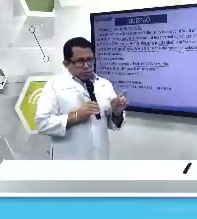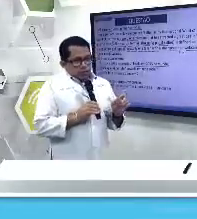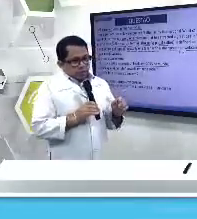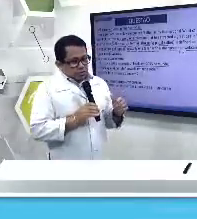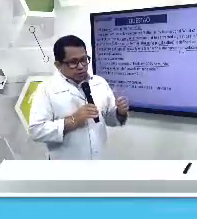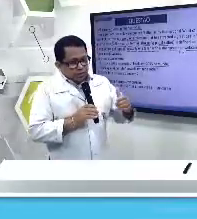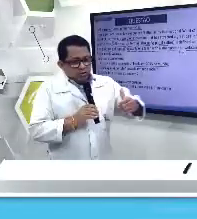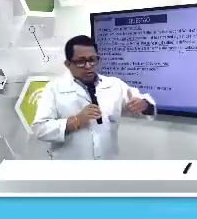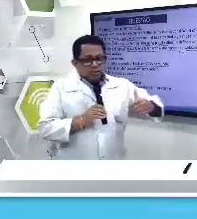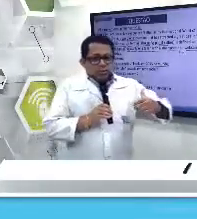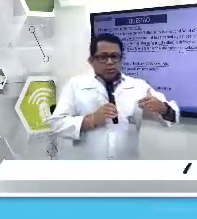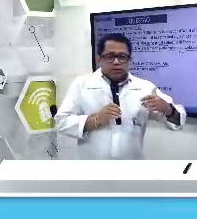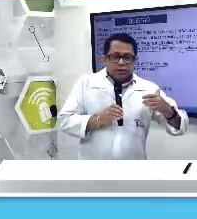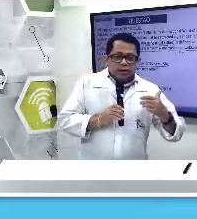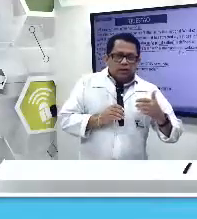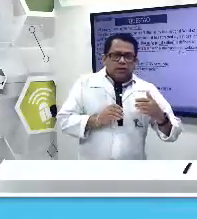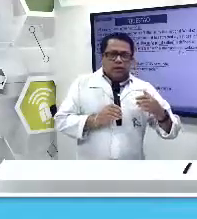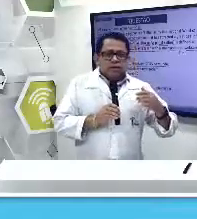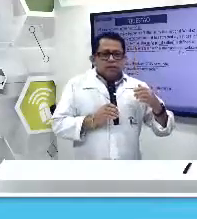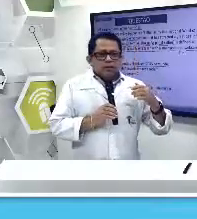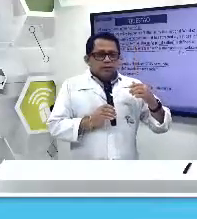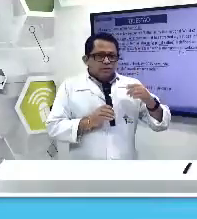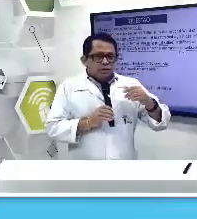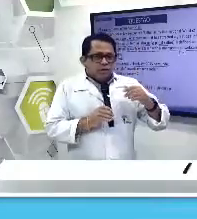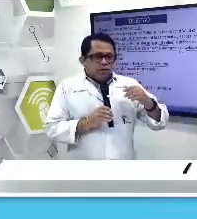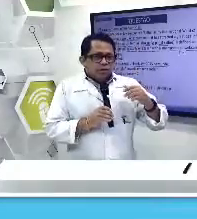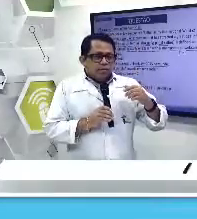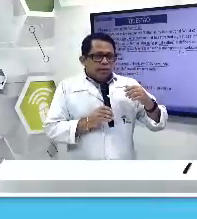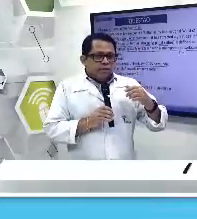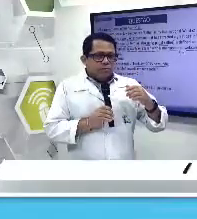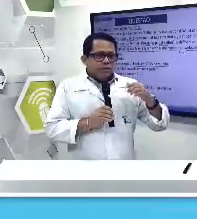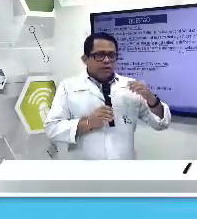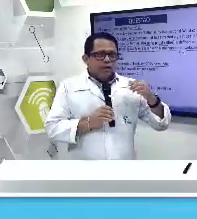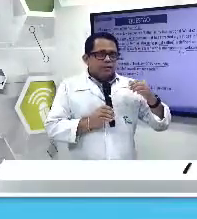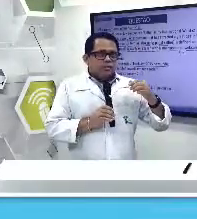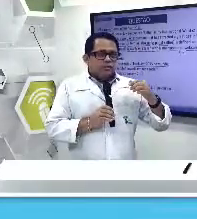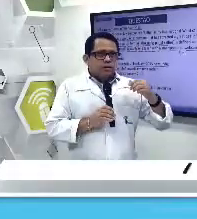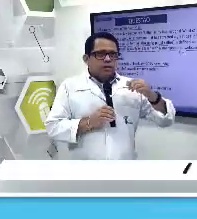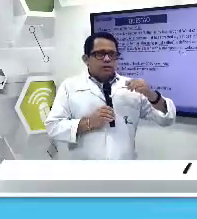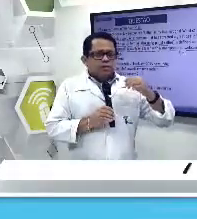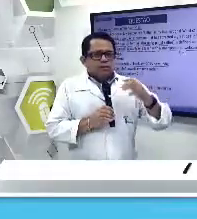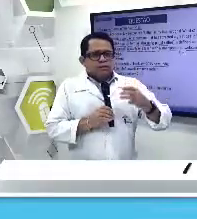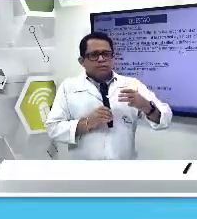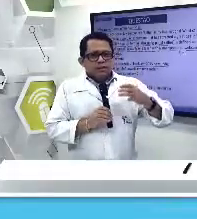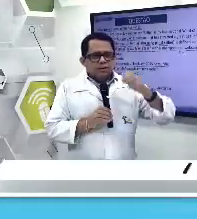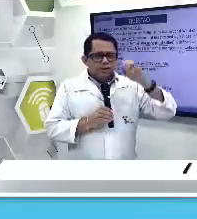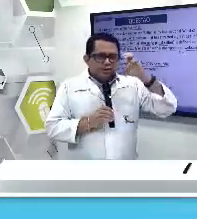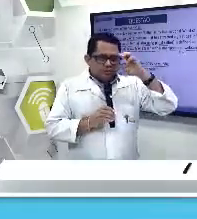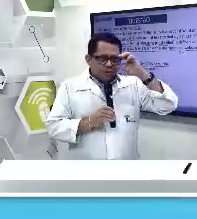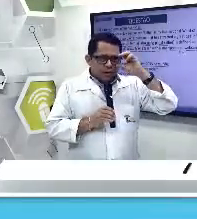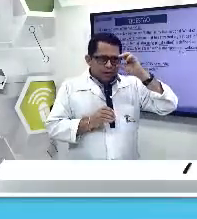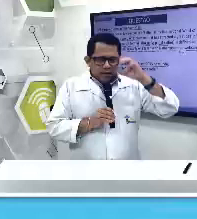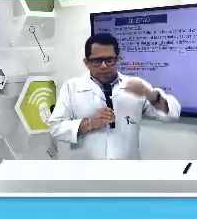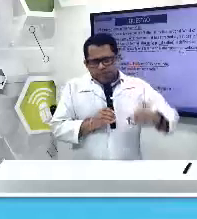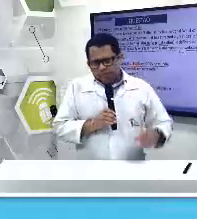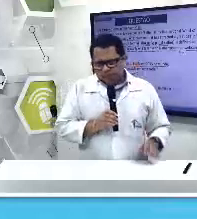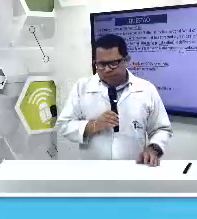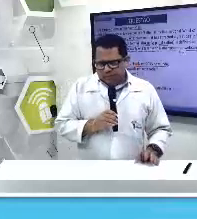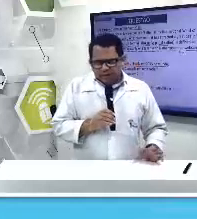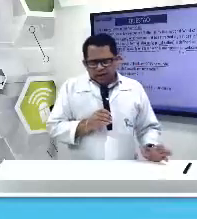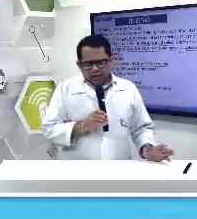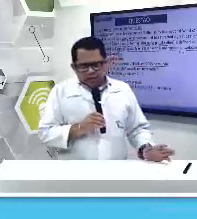se não me esqueça Olha gente tem esse ano nós trabalhamos três são três textos